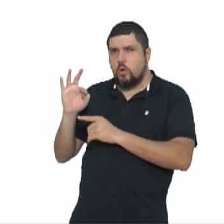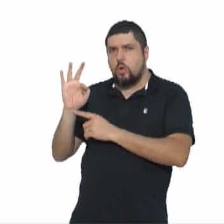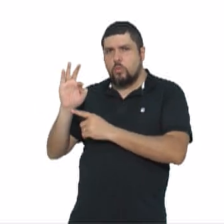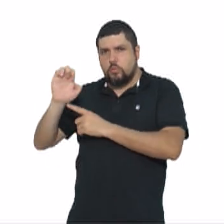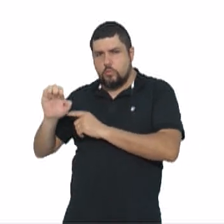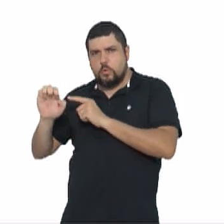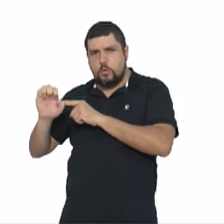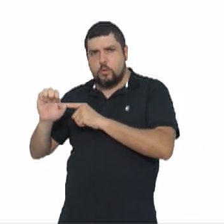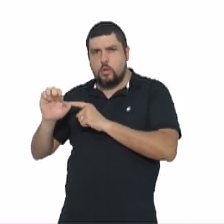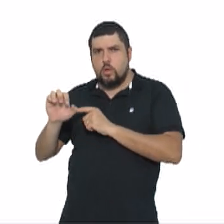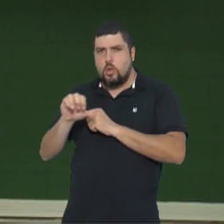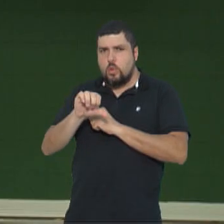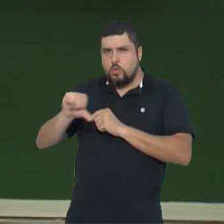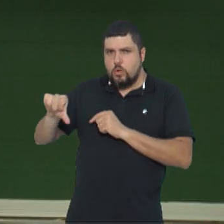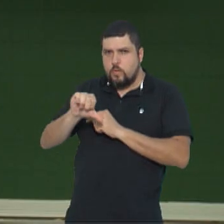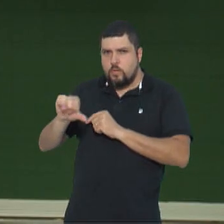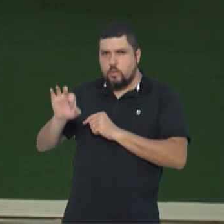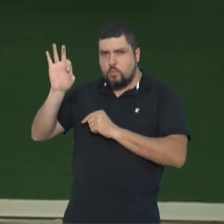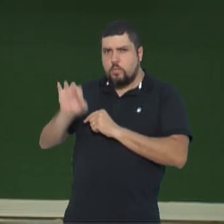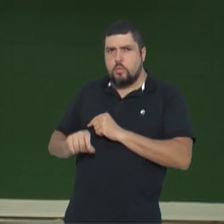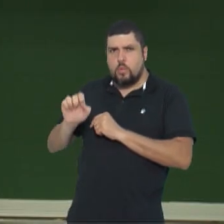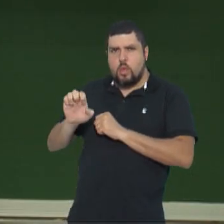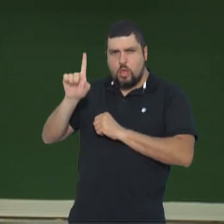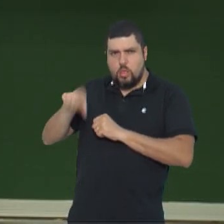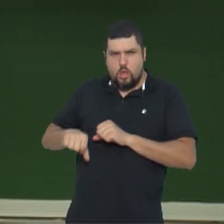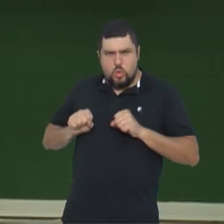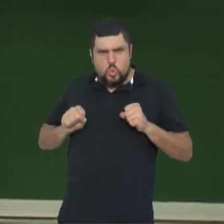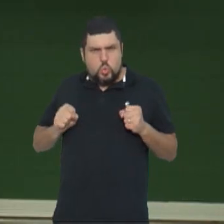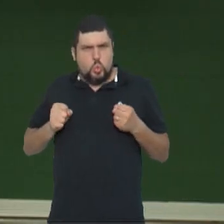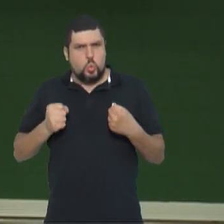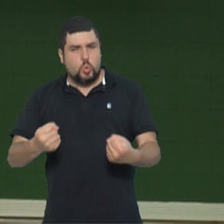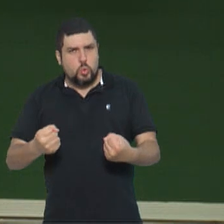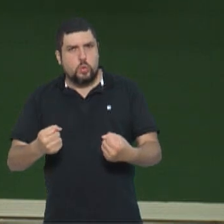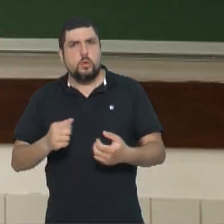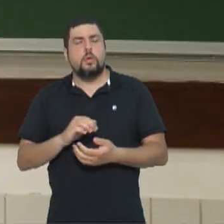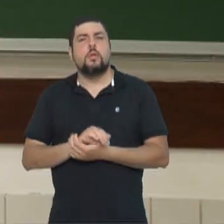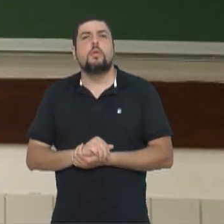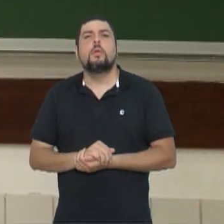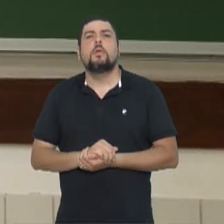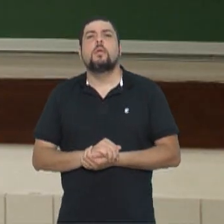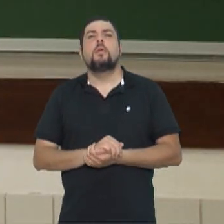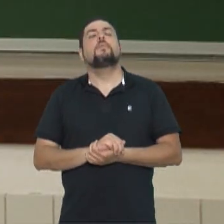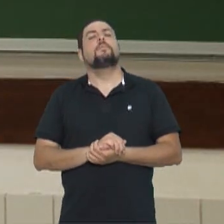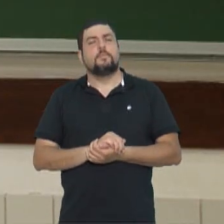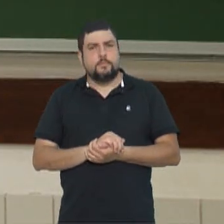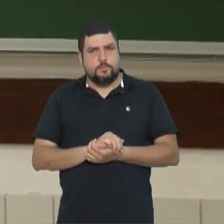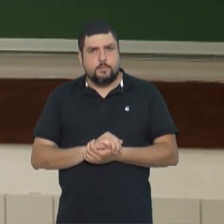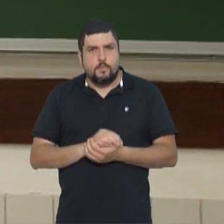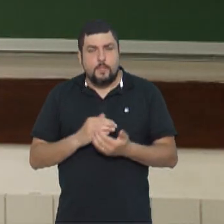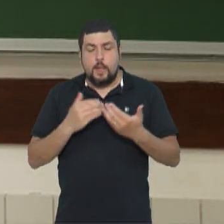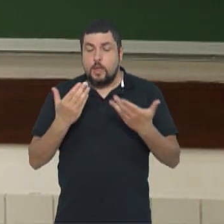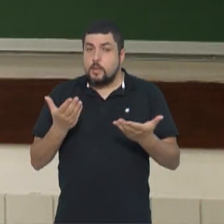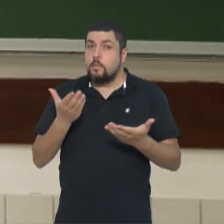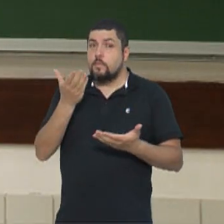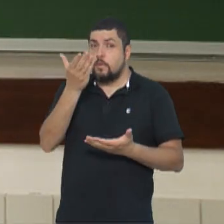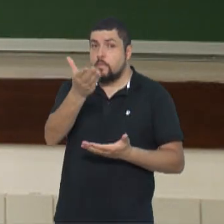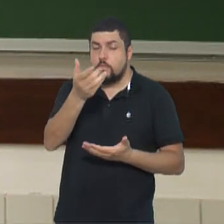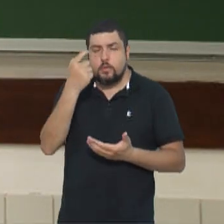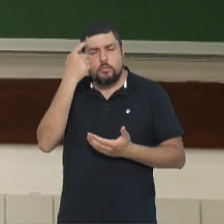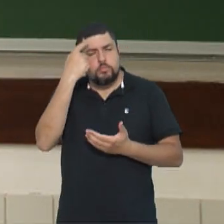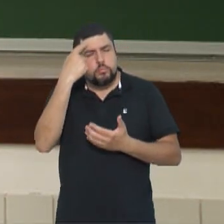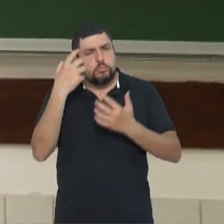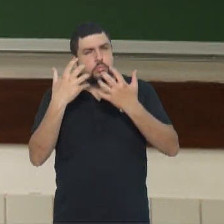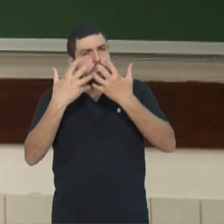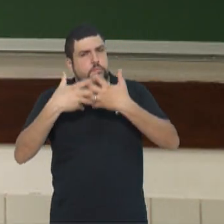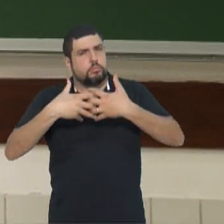do talento é transpiração? Então, a professora está trazendo você para pensar sobre isso.